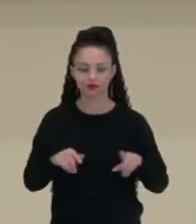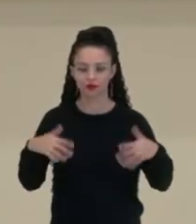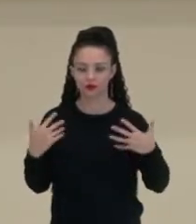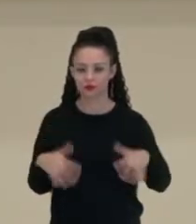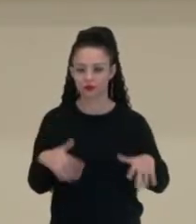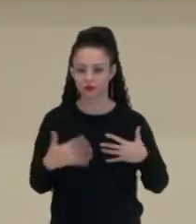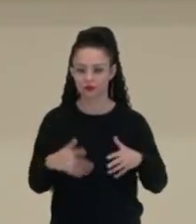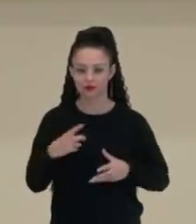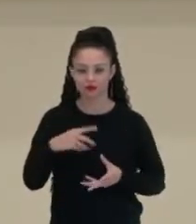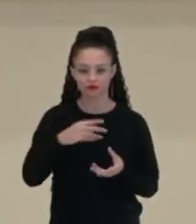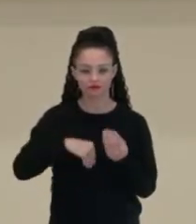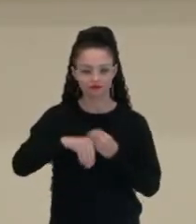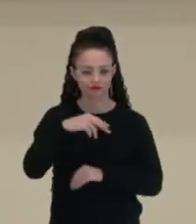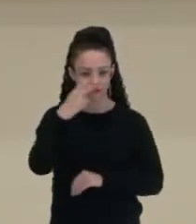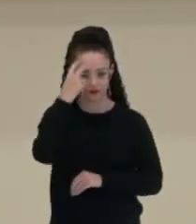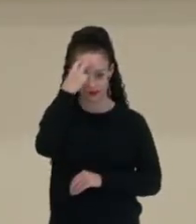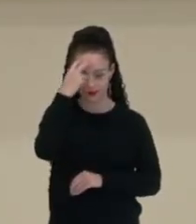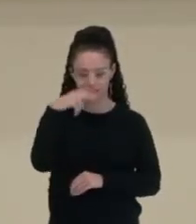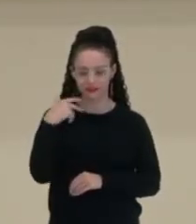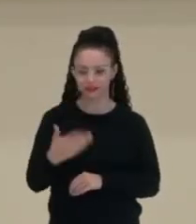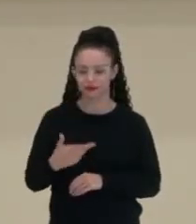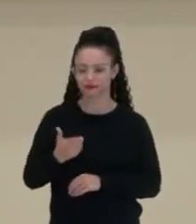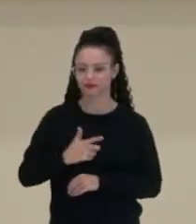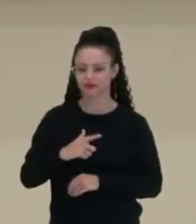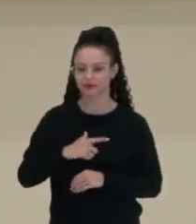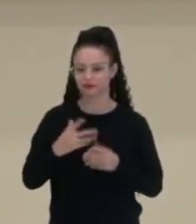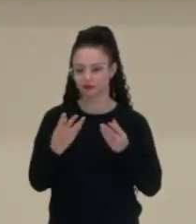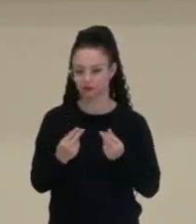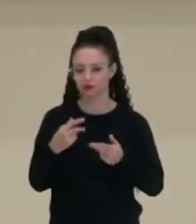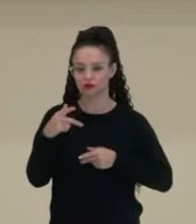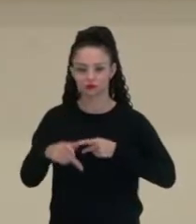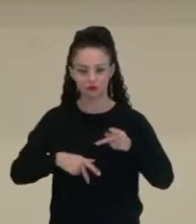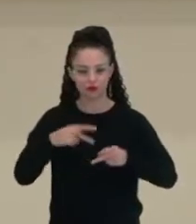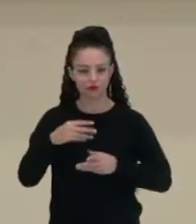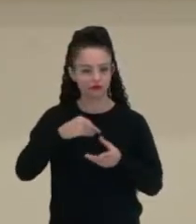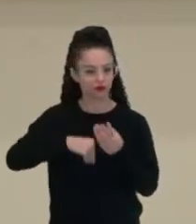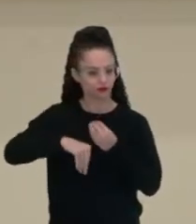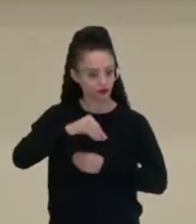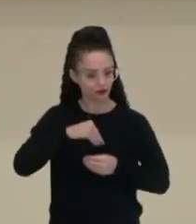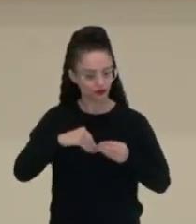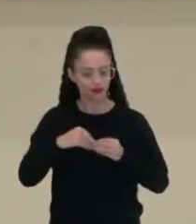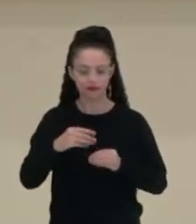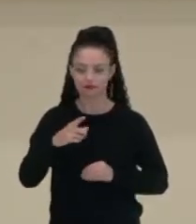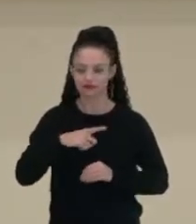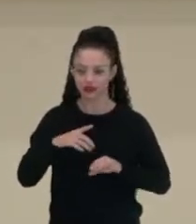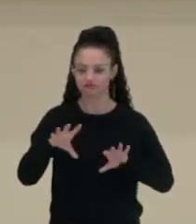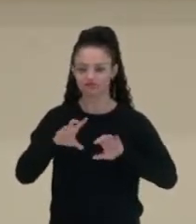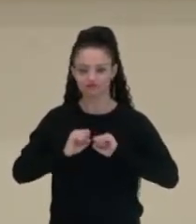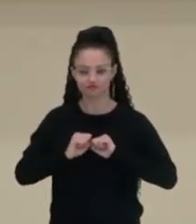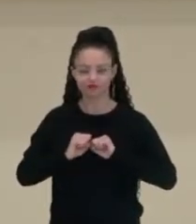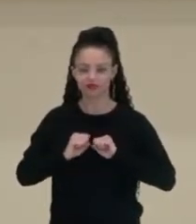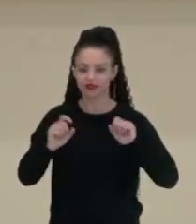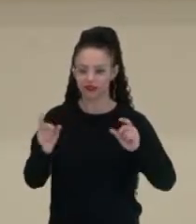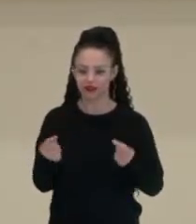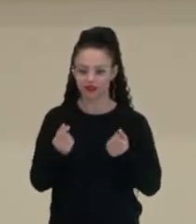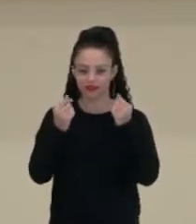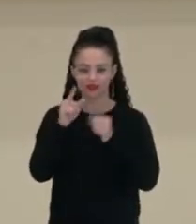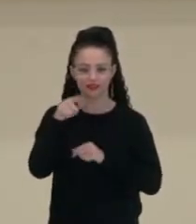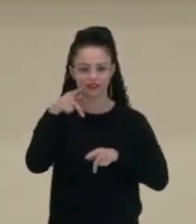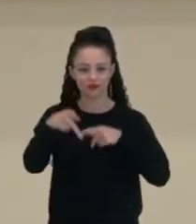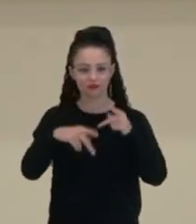Nessa miscigenação cultural. Então, tem muitos povos que se misturaram e traz essa riqueza, Que é o nosso